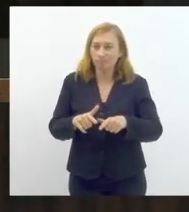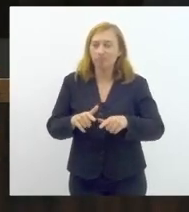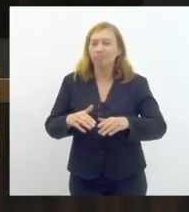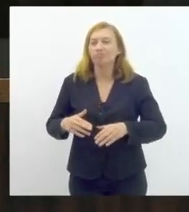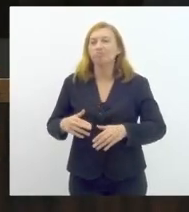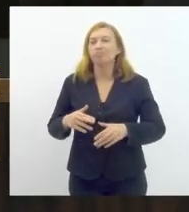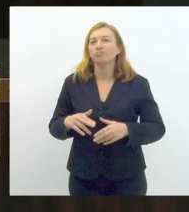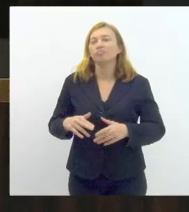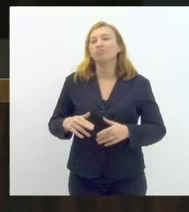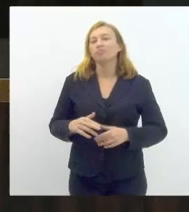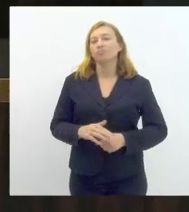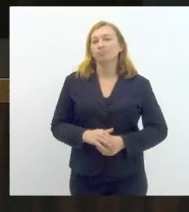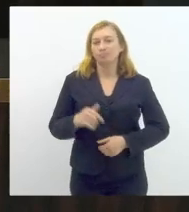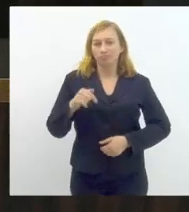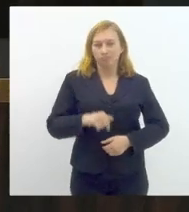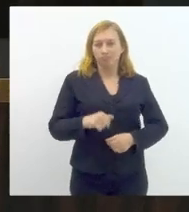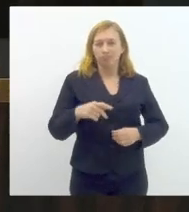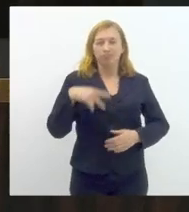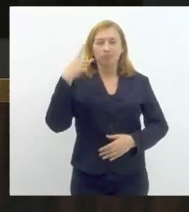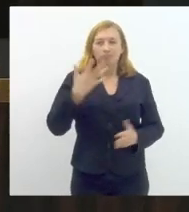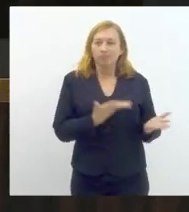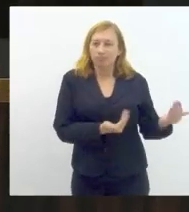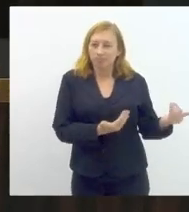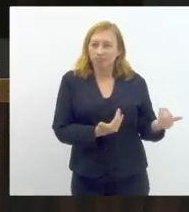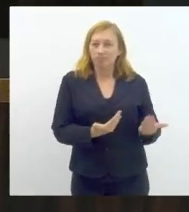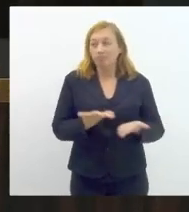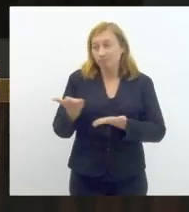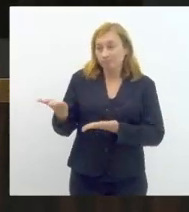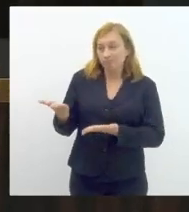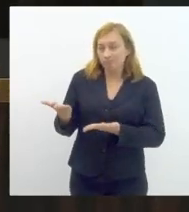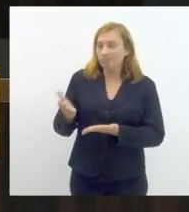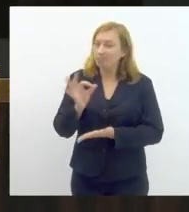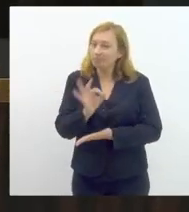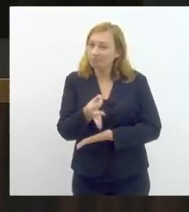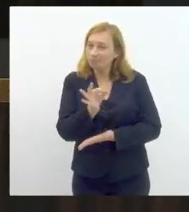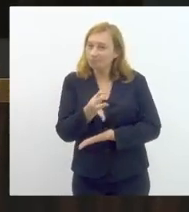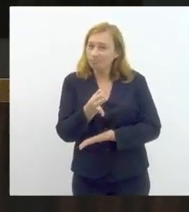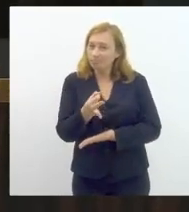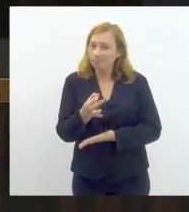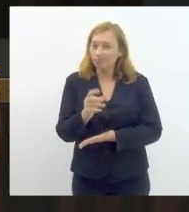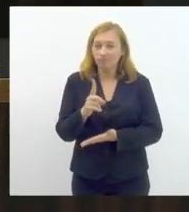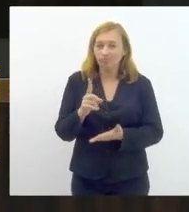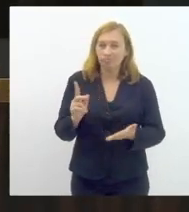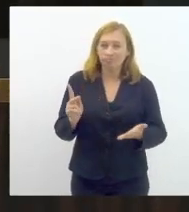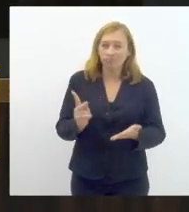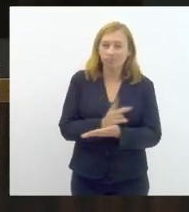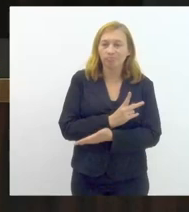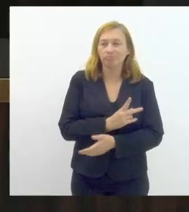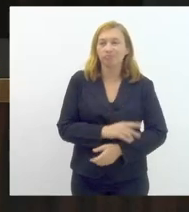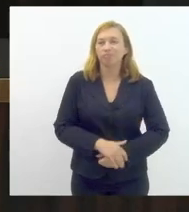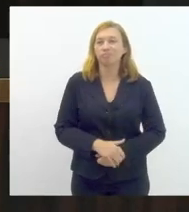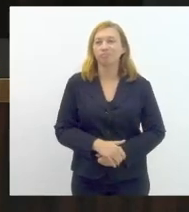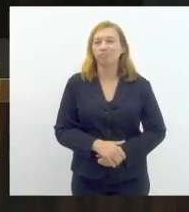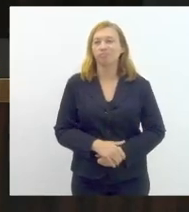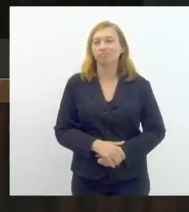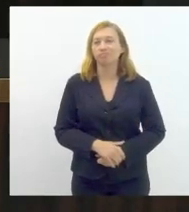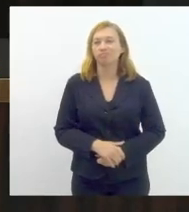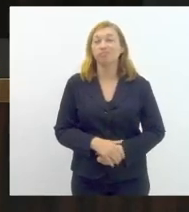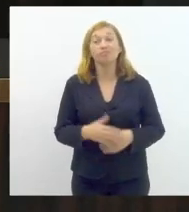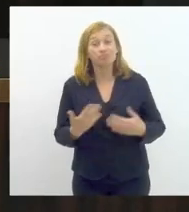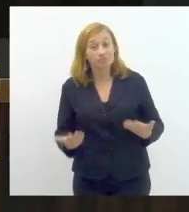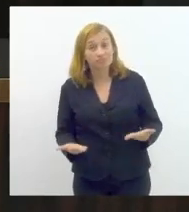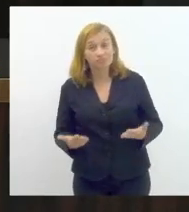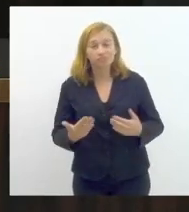ocupa as tarefas aqui do Parlamento Juvenil, sem eles, certamente essa edição não seria possível. Então,